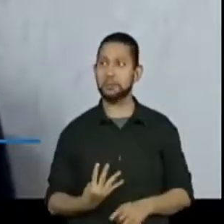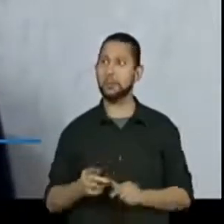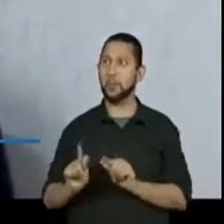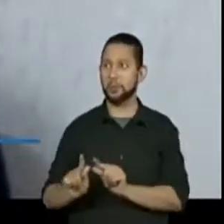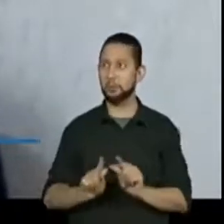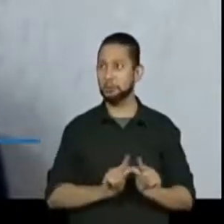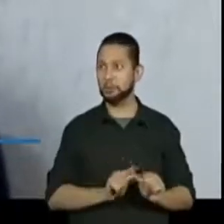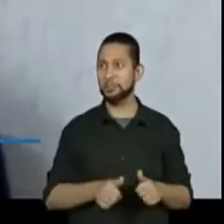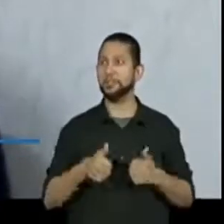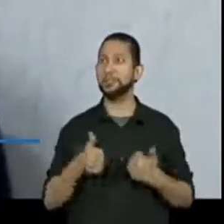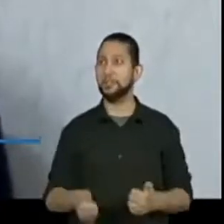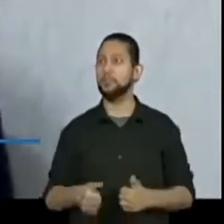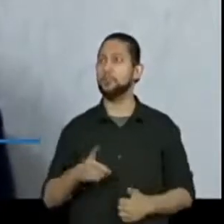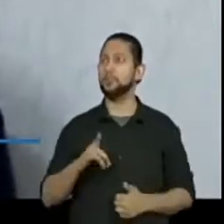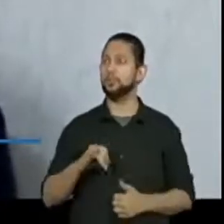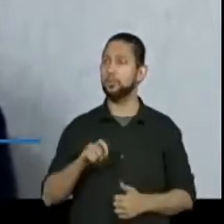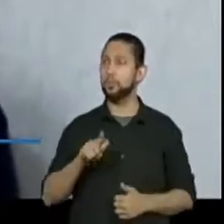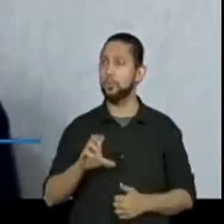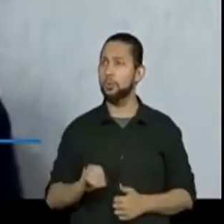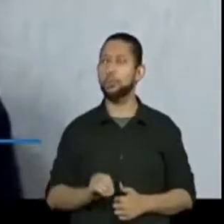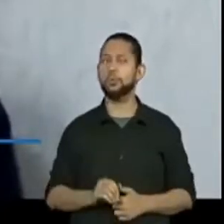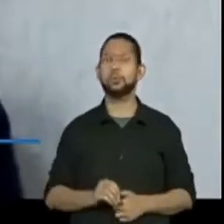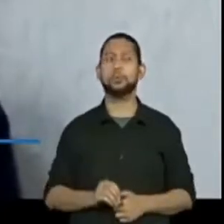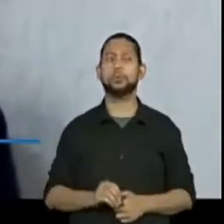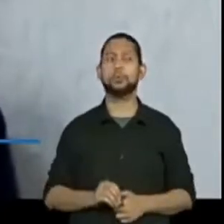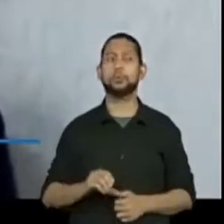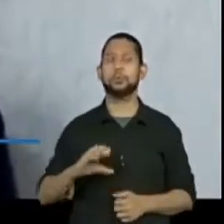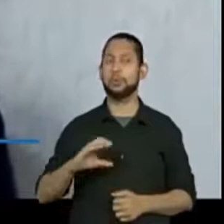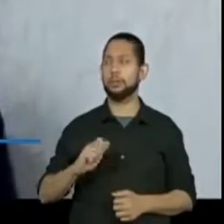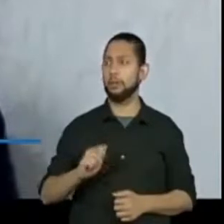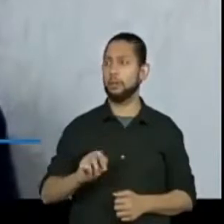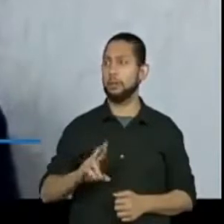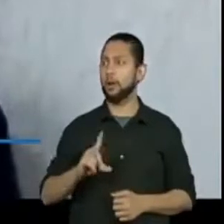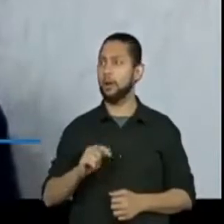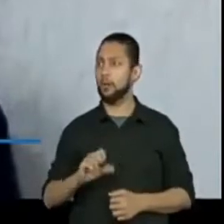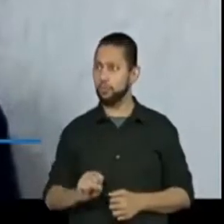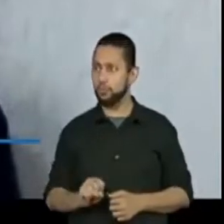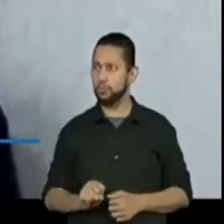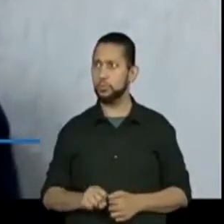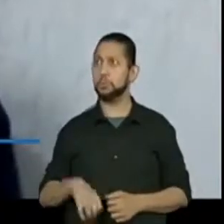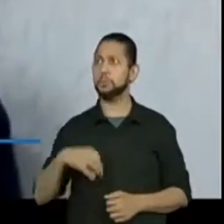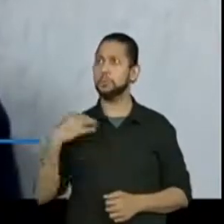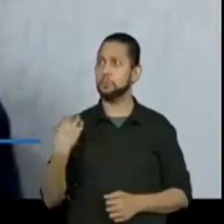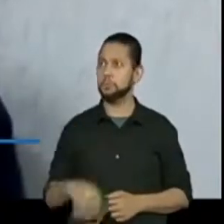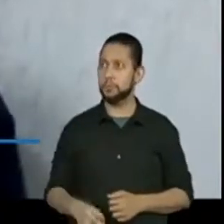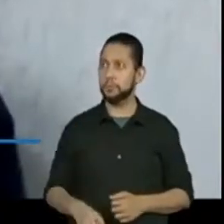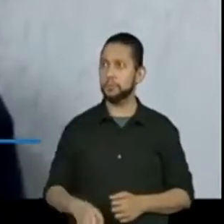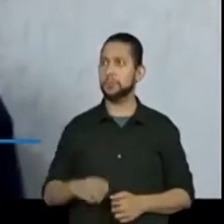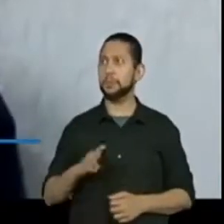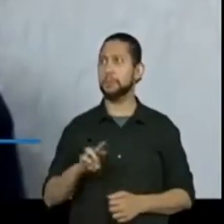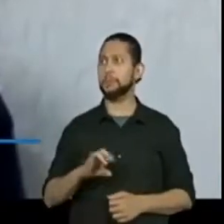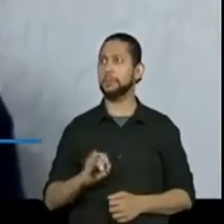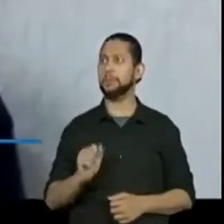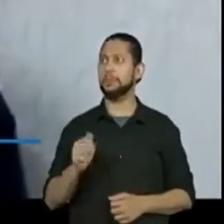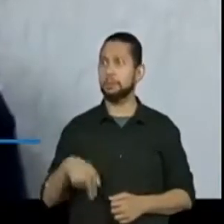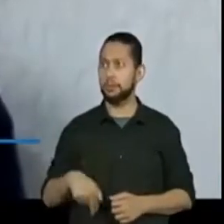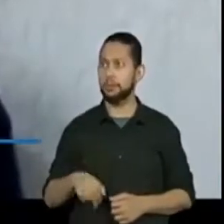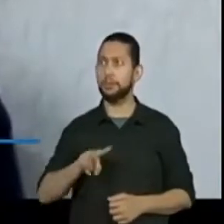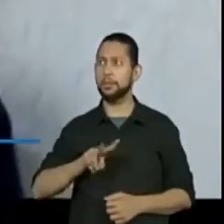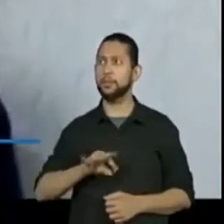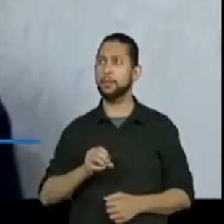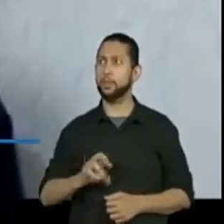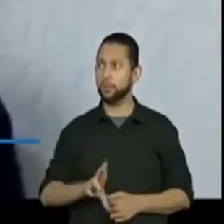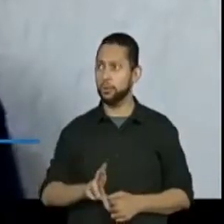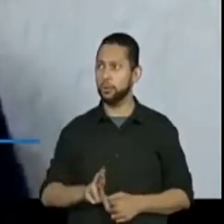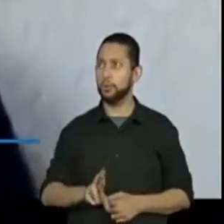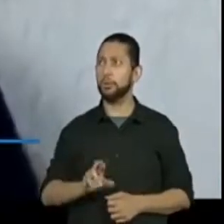4 quadradinhos. O Diogo, o Carlos Vicente, o Brian, o Vitor e a Ana